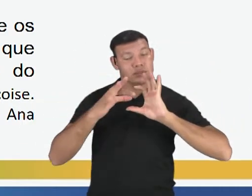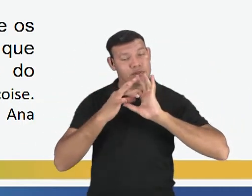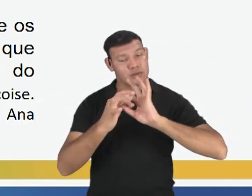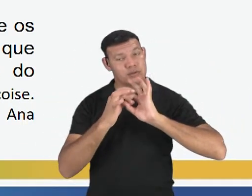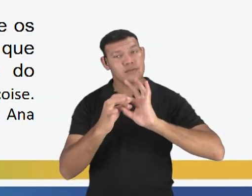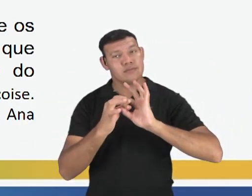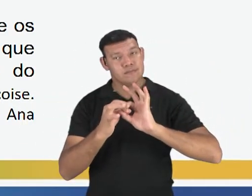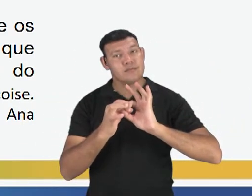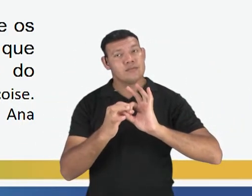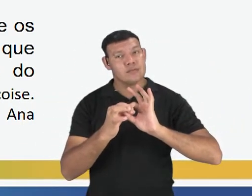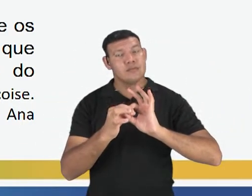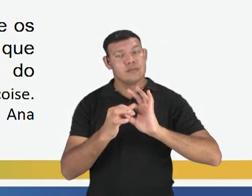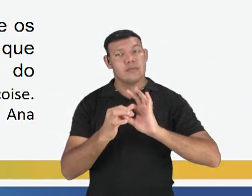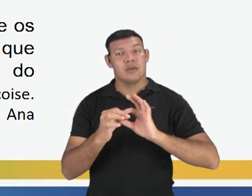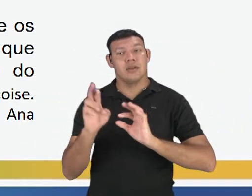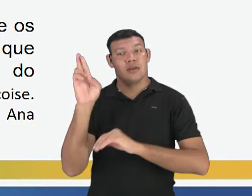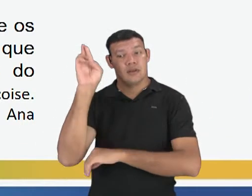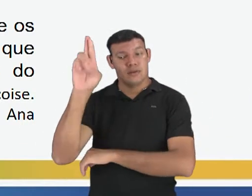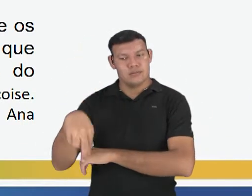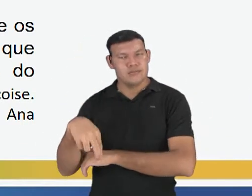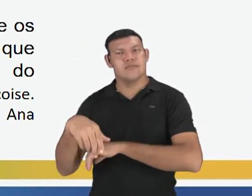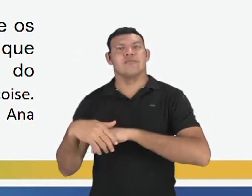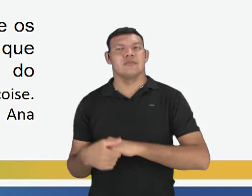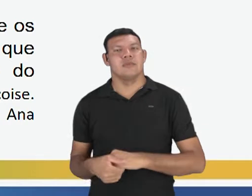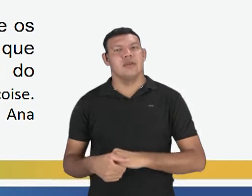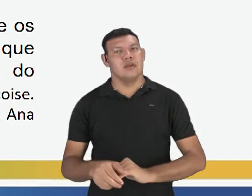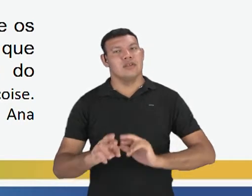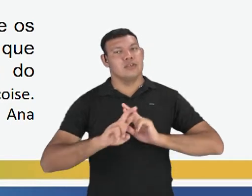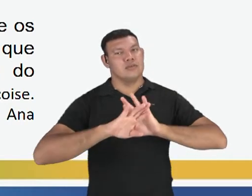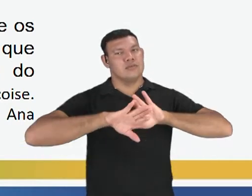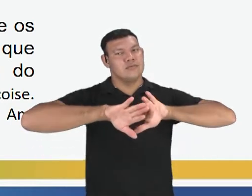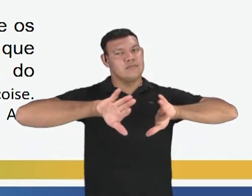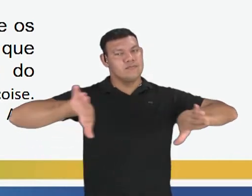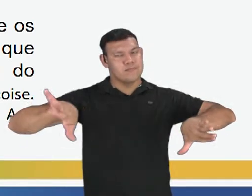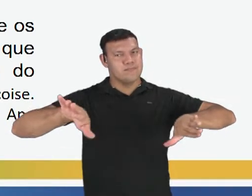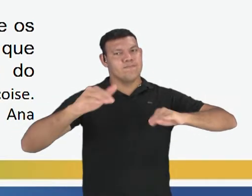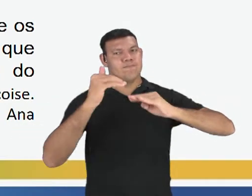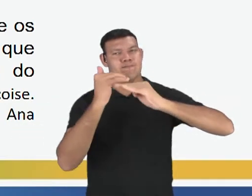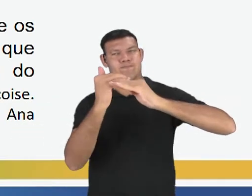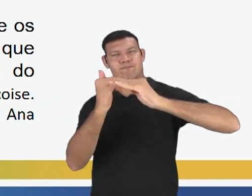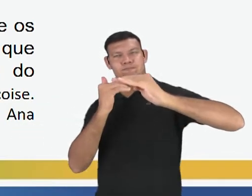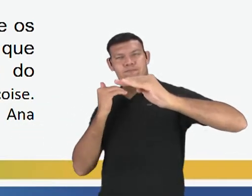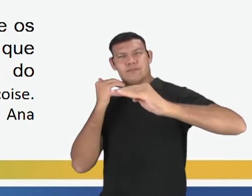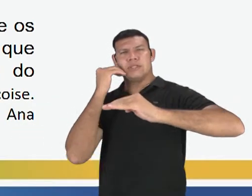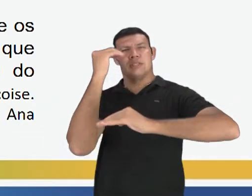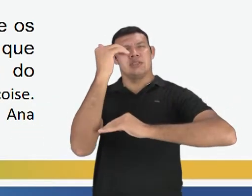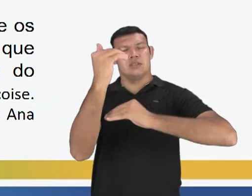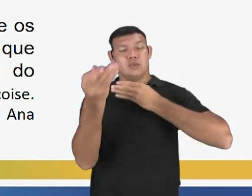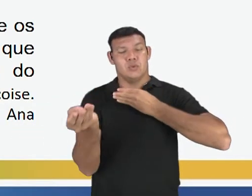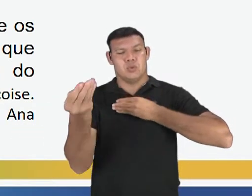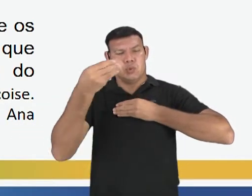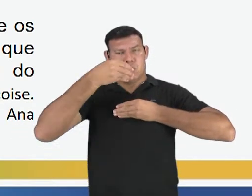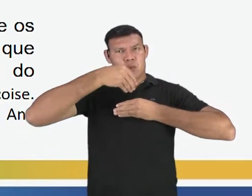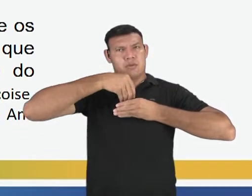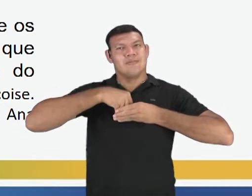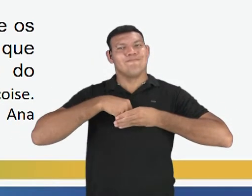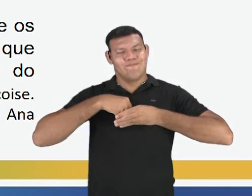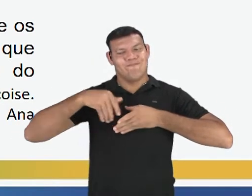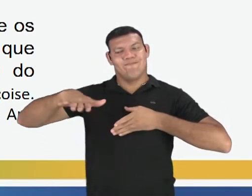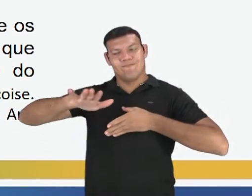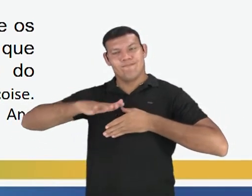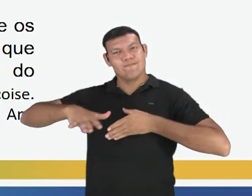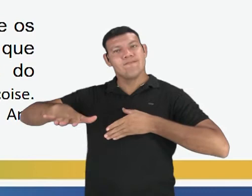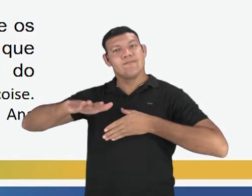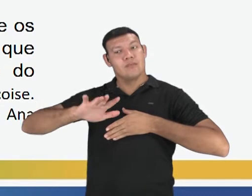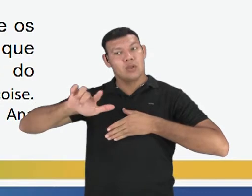ligados justamente à razão, que estão longe, né, da transcendência, do subjetivo, que é uma outra área